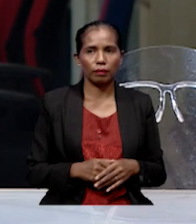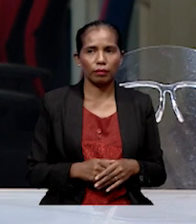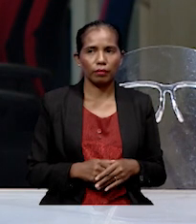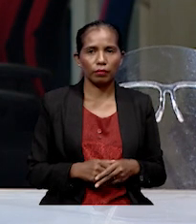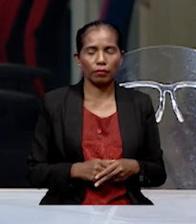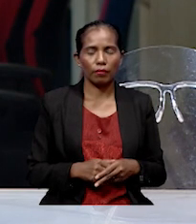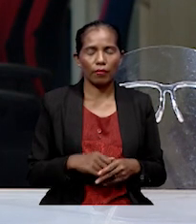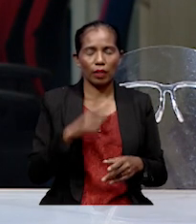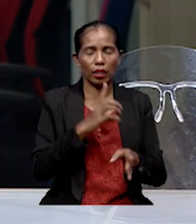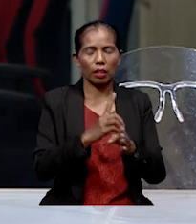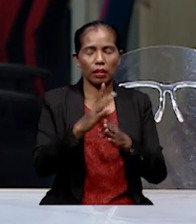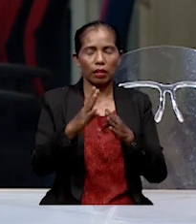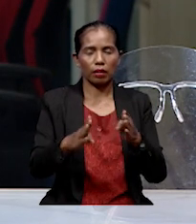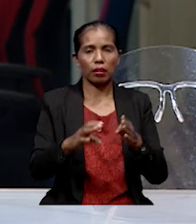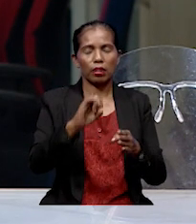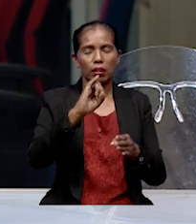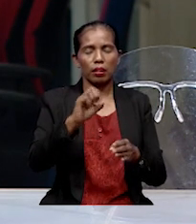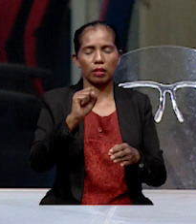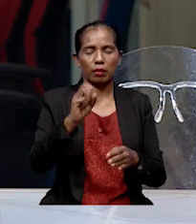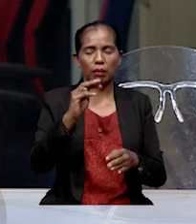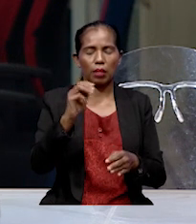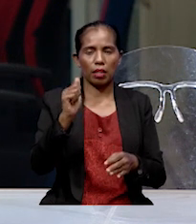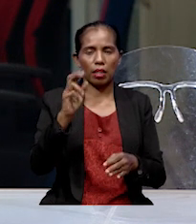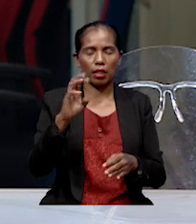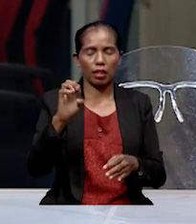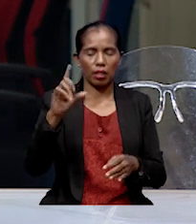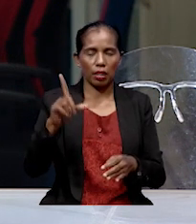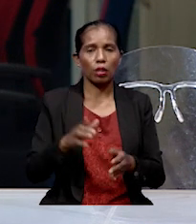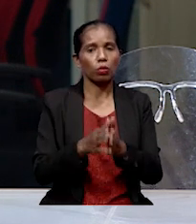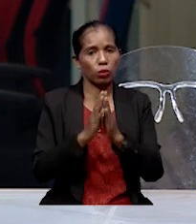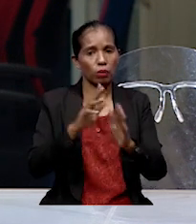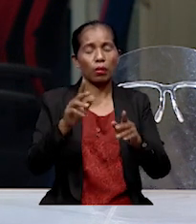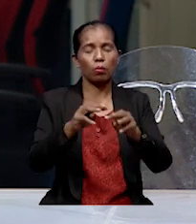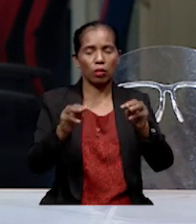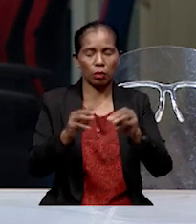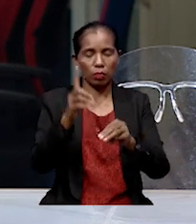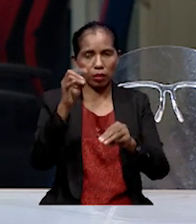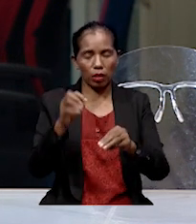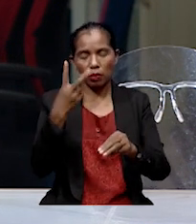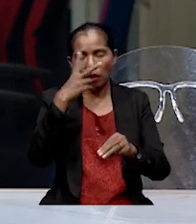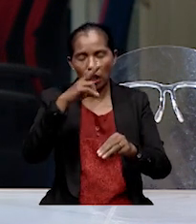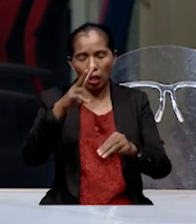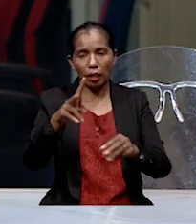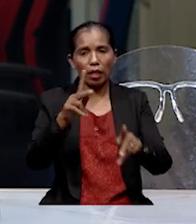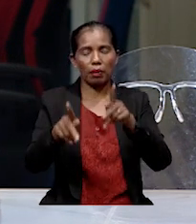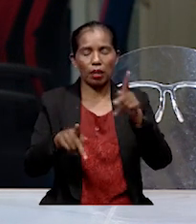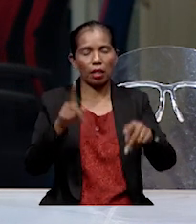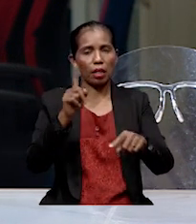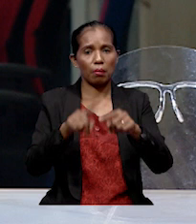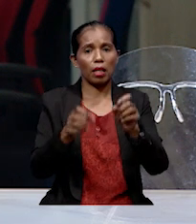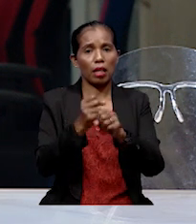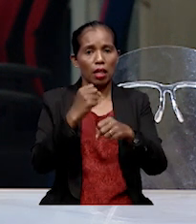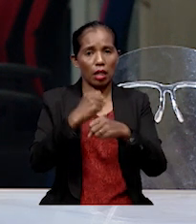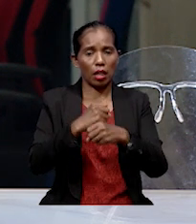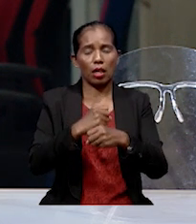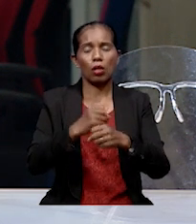Diretor-Geral Proteção Civil Ismael Babo, husu Autoridade Município de Ili atu controla comunidade, nune label hari uma